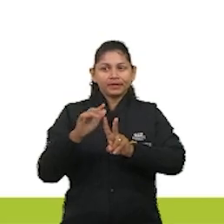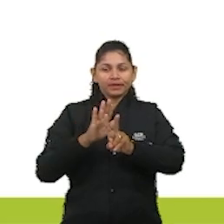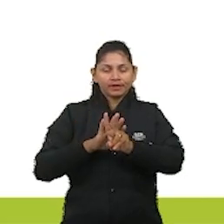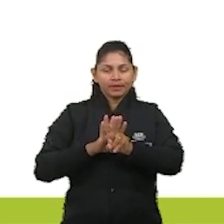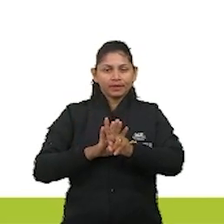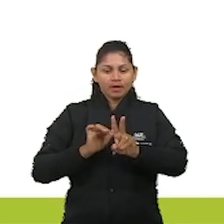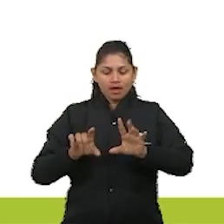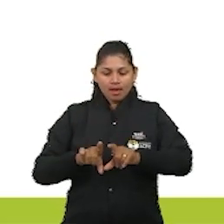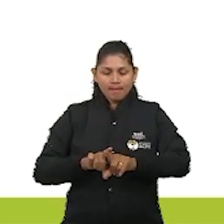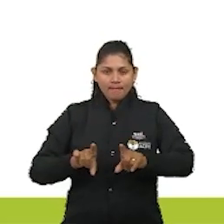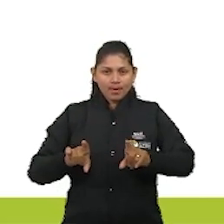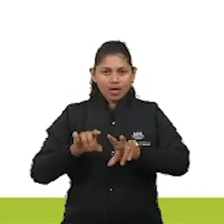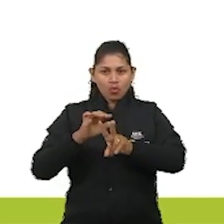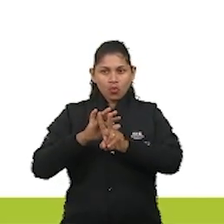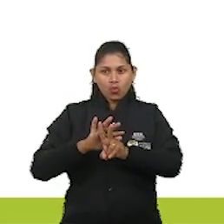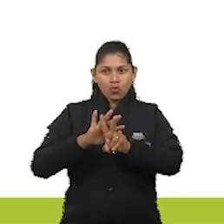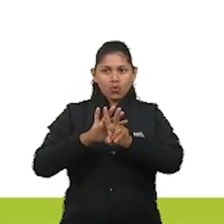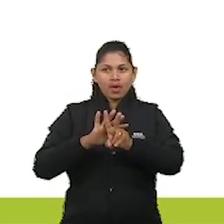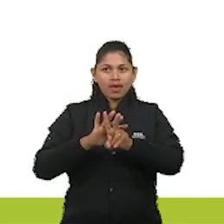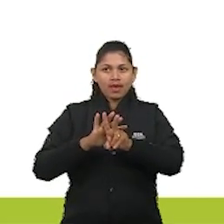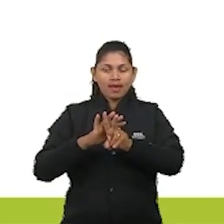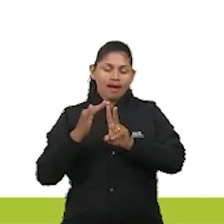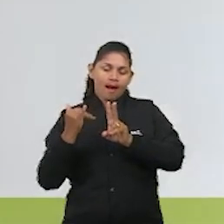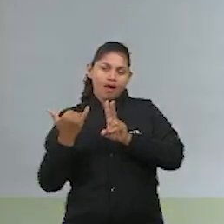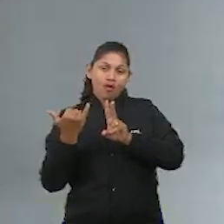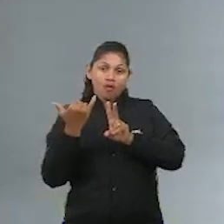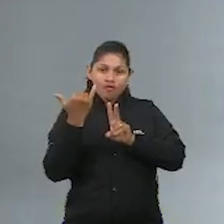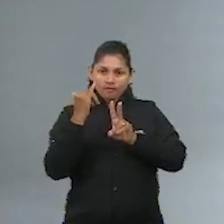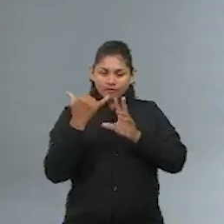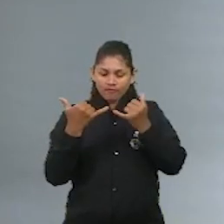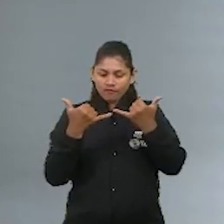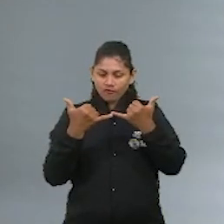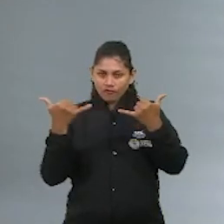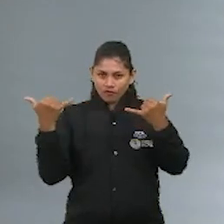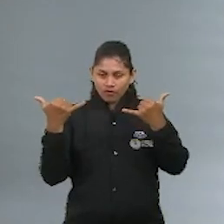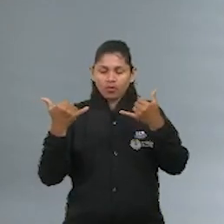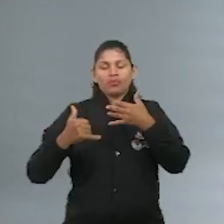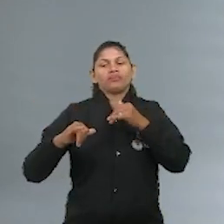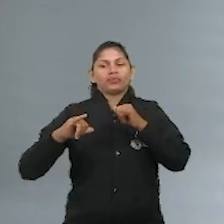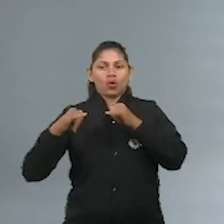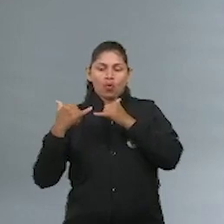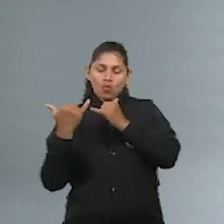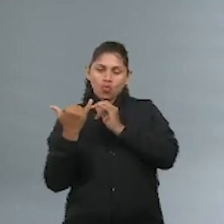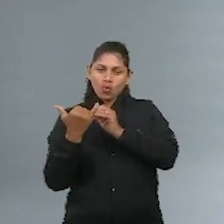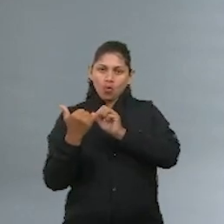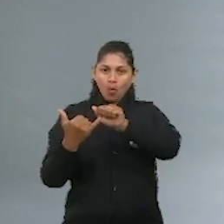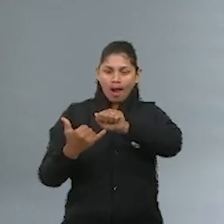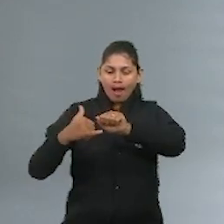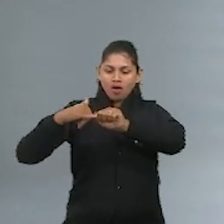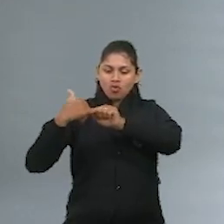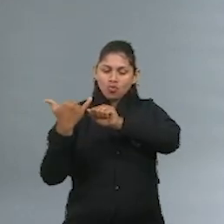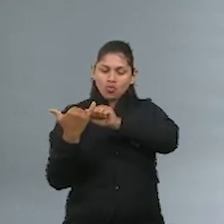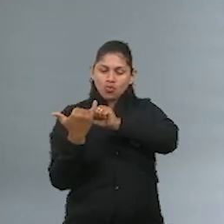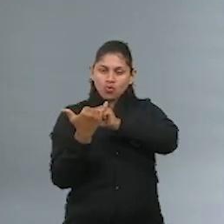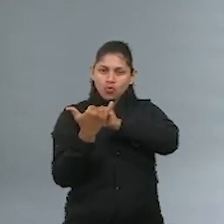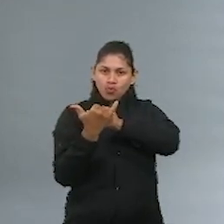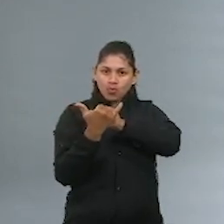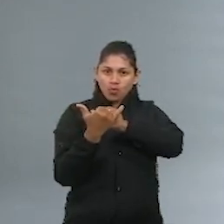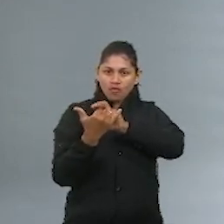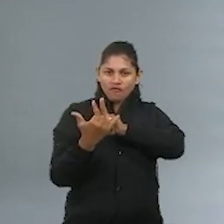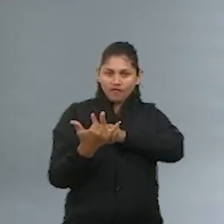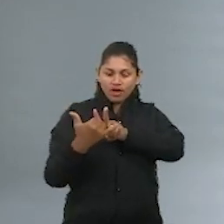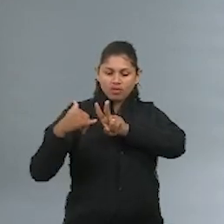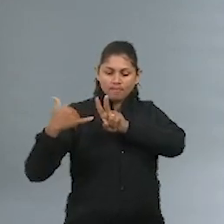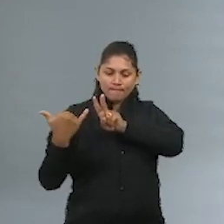mim colocar IA, IB, IC, ID e E? Então, nesse ponto A, eu vou ter então meu IA, que é a minha corrente